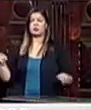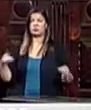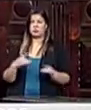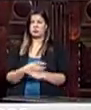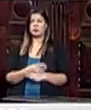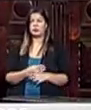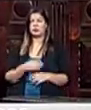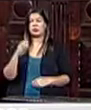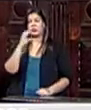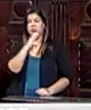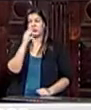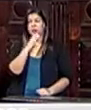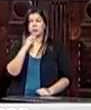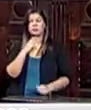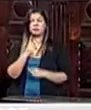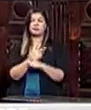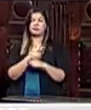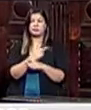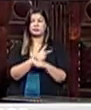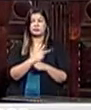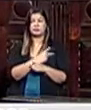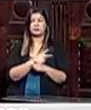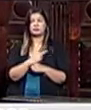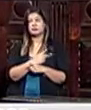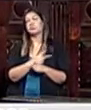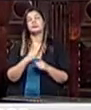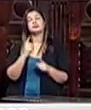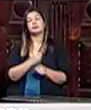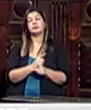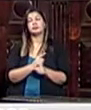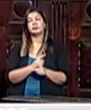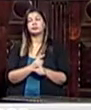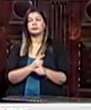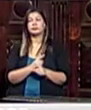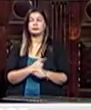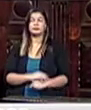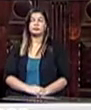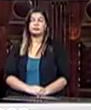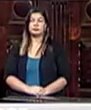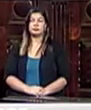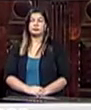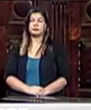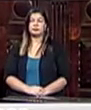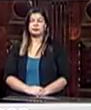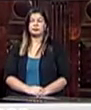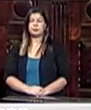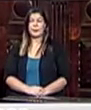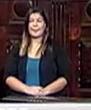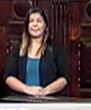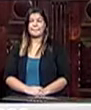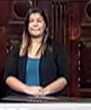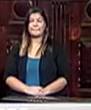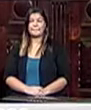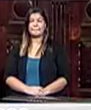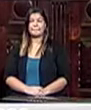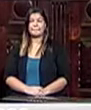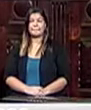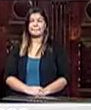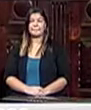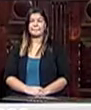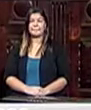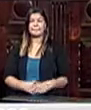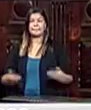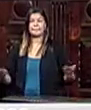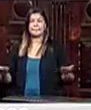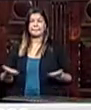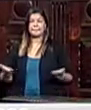mais rapidez a cassação da chapa Dilma Temer. E aí hoje,